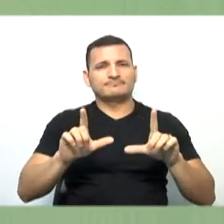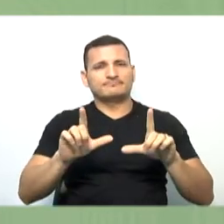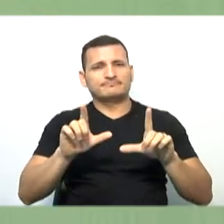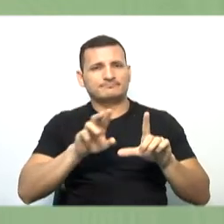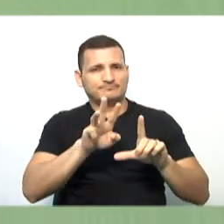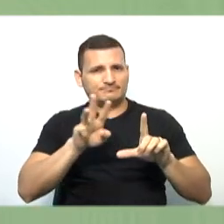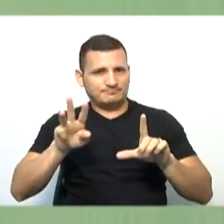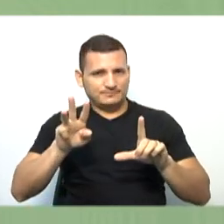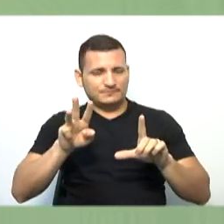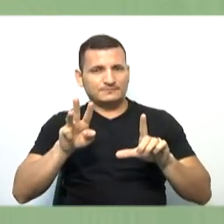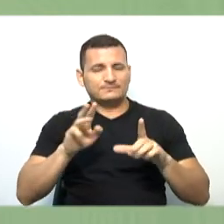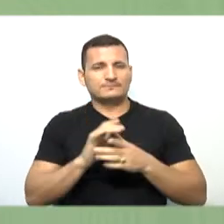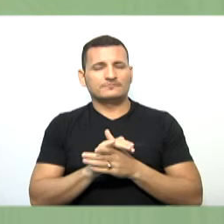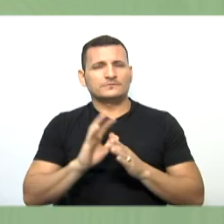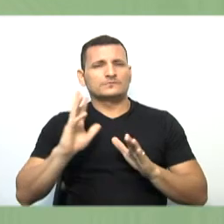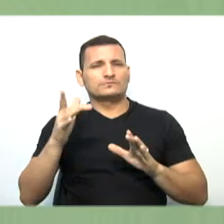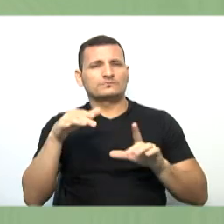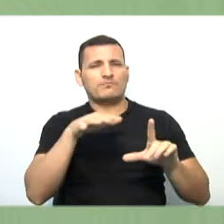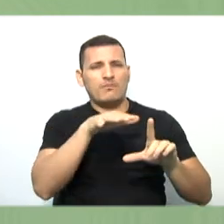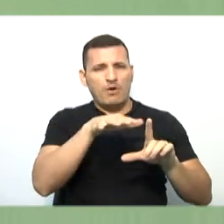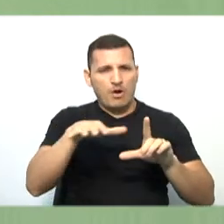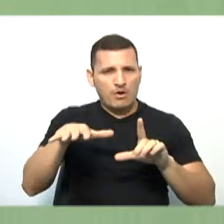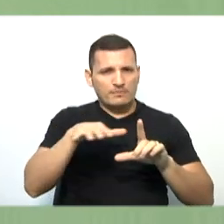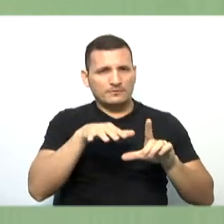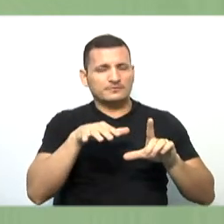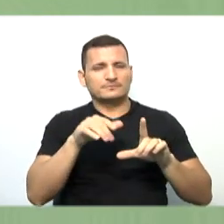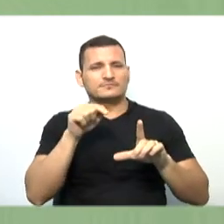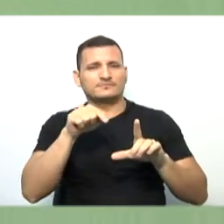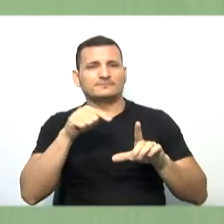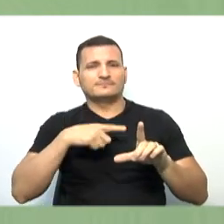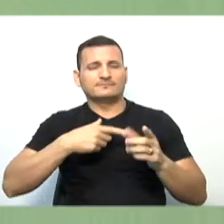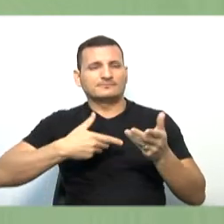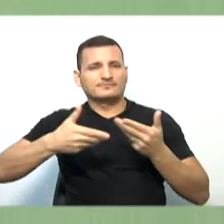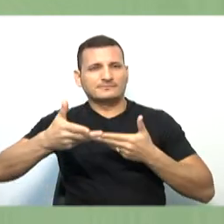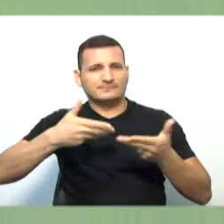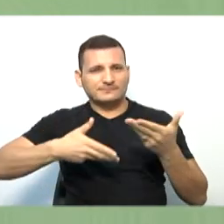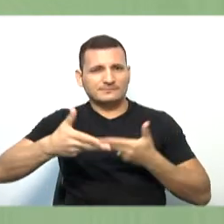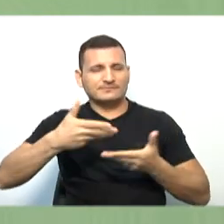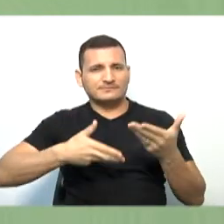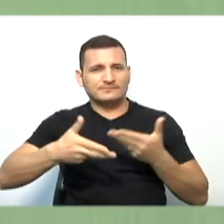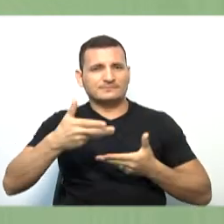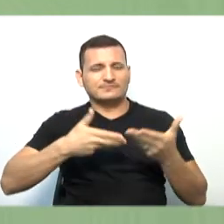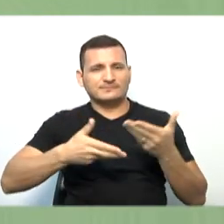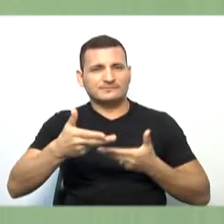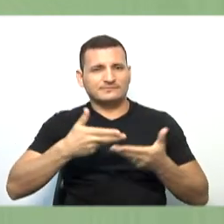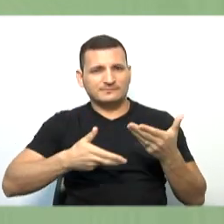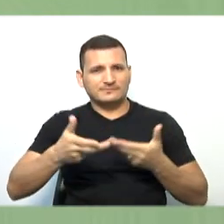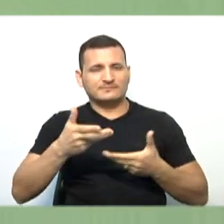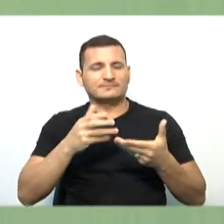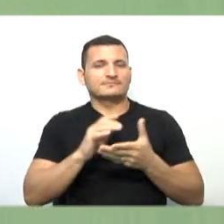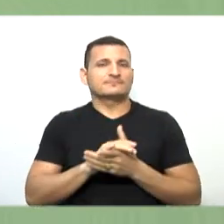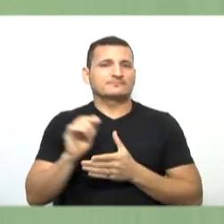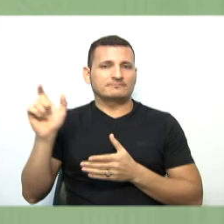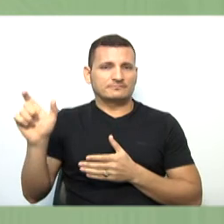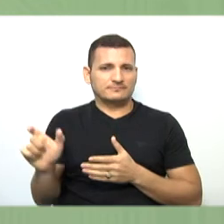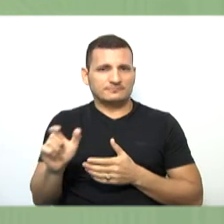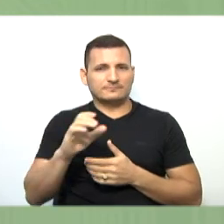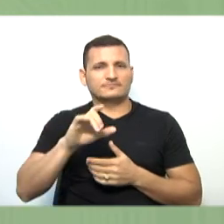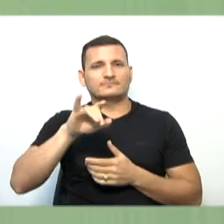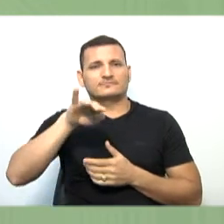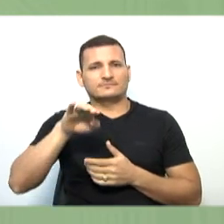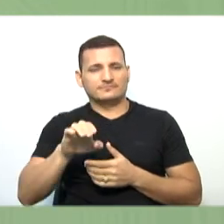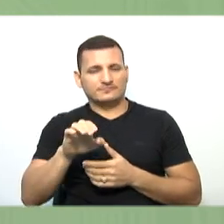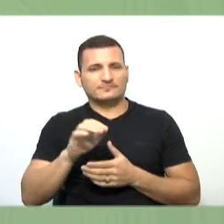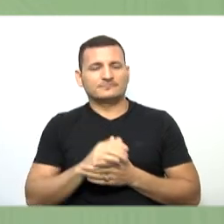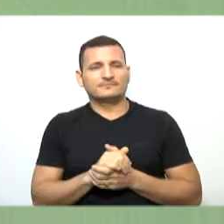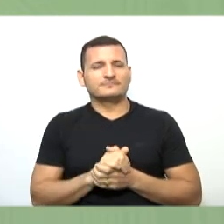né? Ou seja, tudo que se move nas páginas fazendo com que ela interaja melhor com o cliente, na realidade. Como um cliente, né?